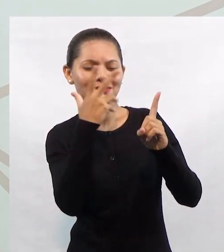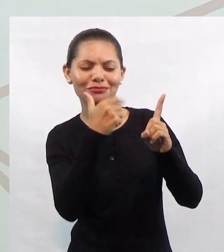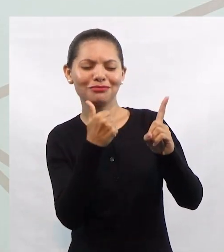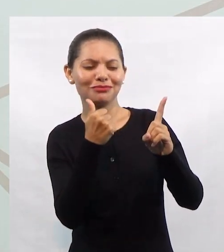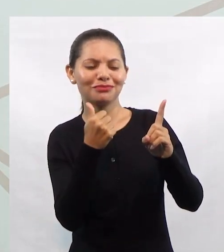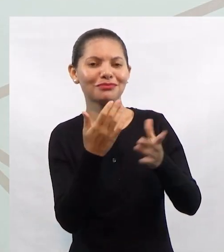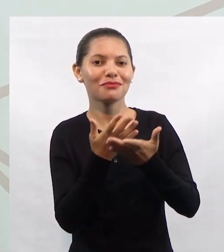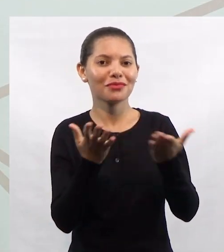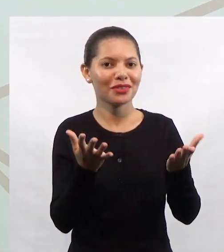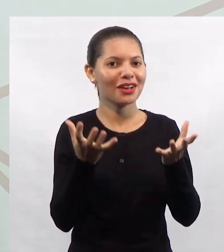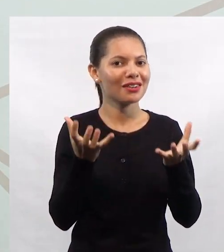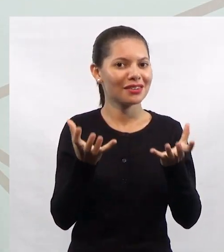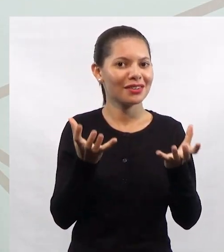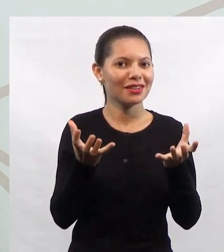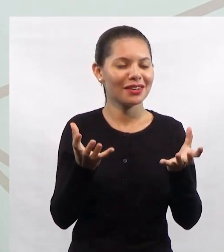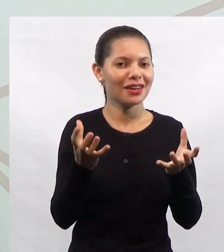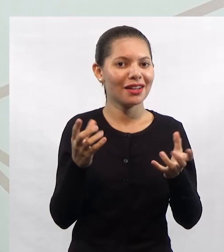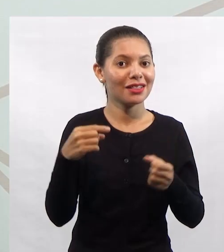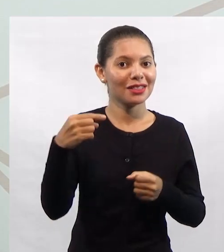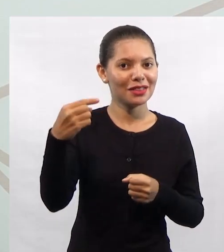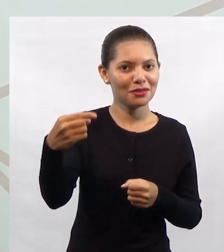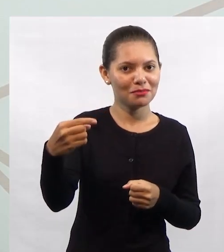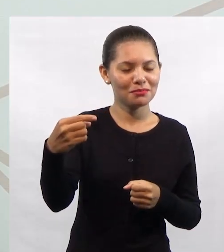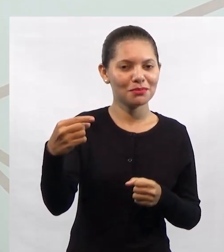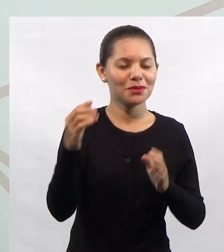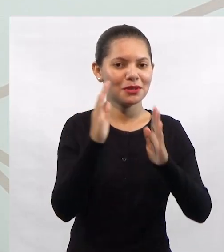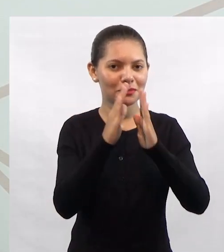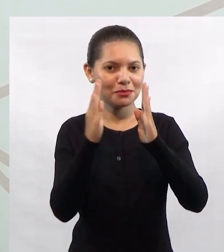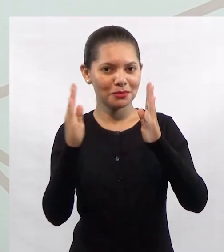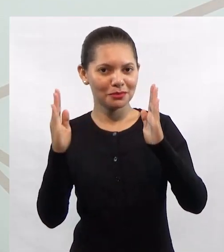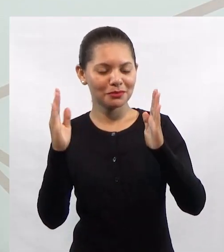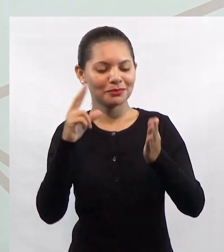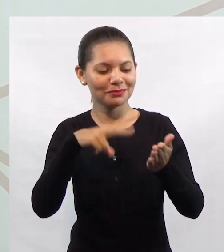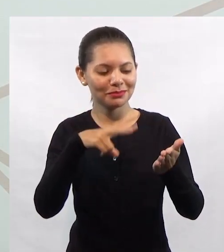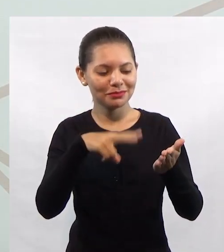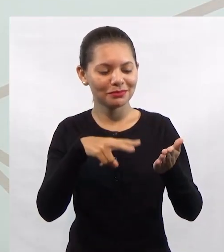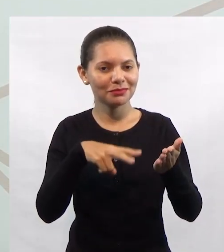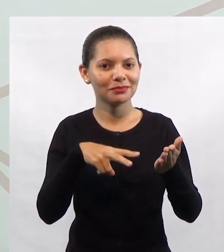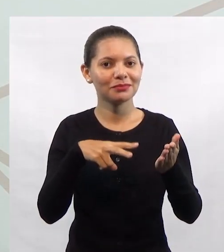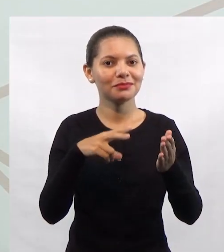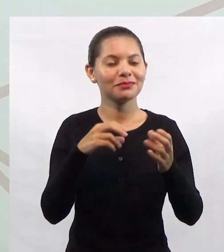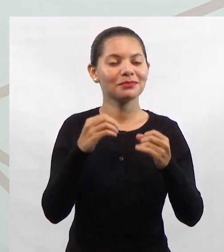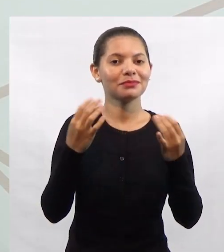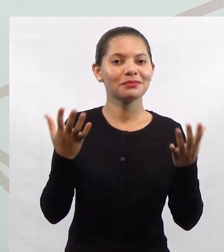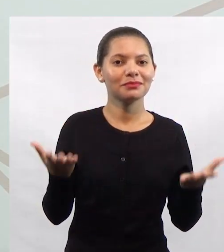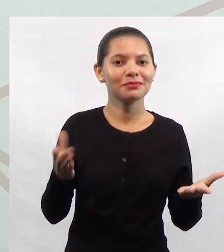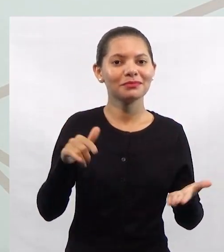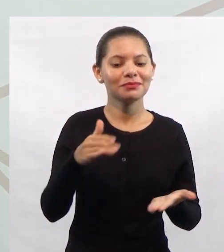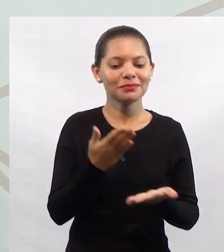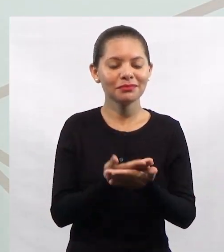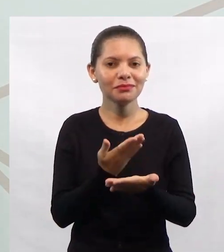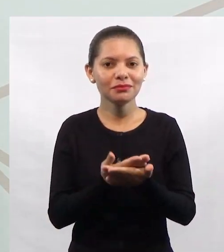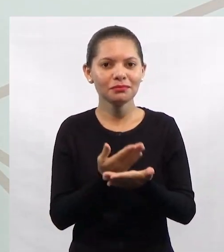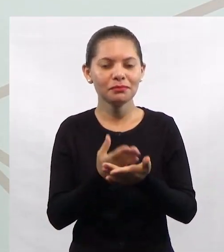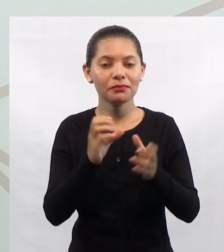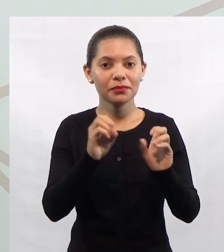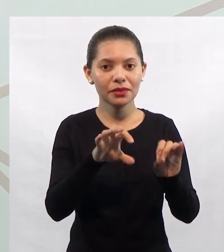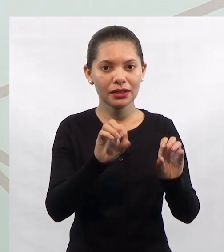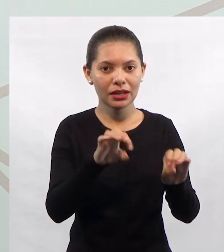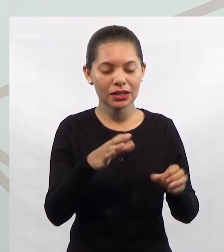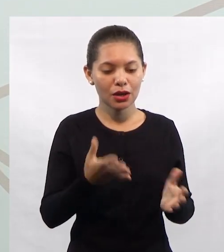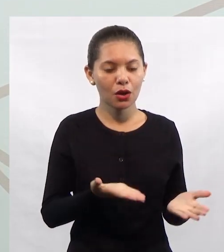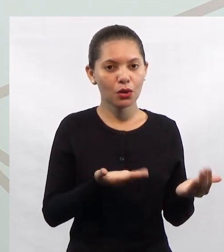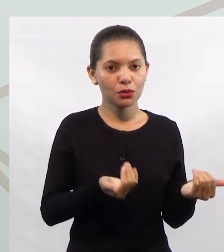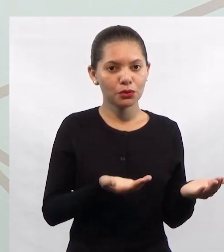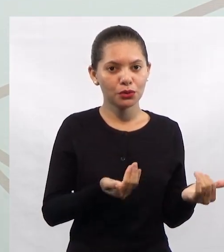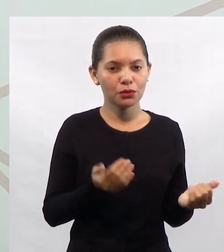Olha, se você quiser, depois você pode ir. Tem o Vitor Paro lá na biblioteca virtual, tá, gente? Então, nesse episódio, a educação de jovens